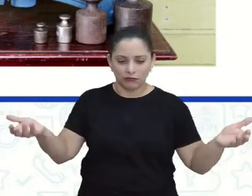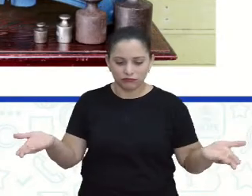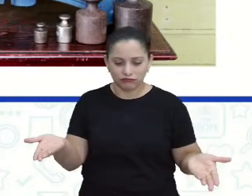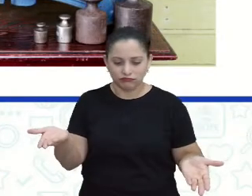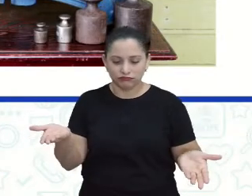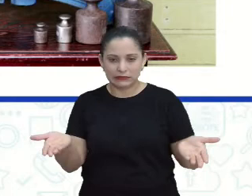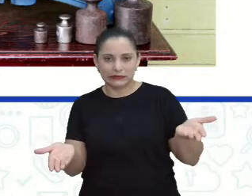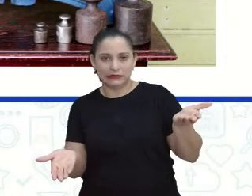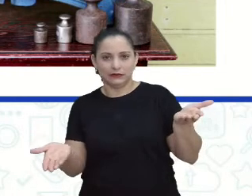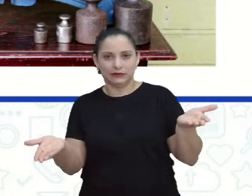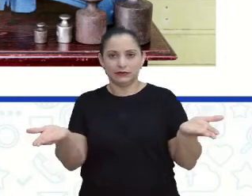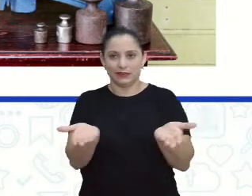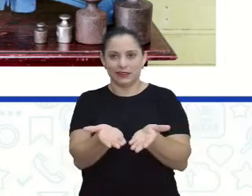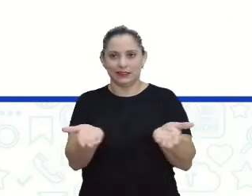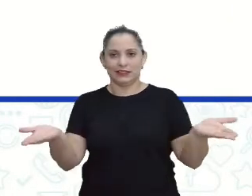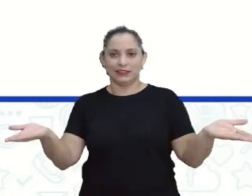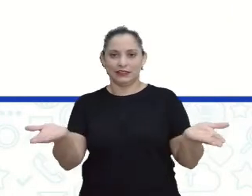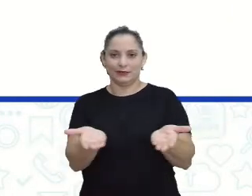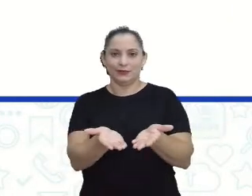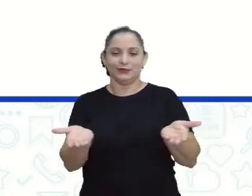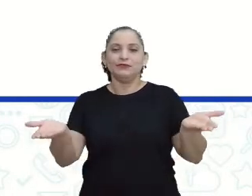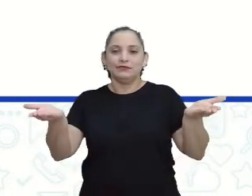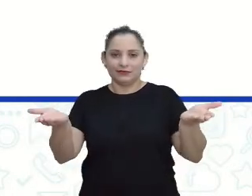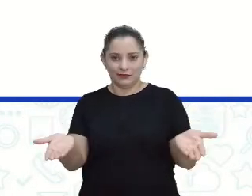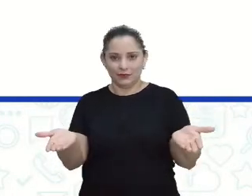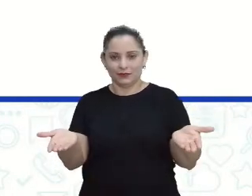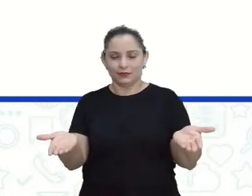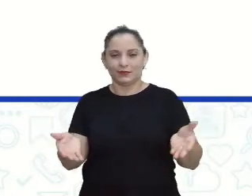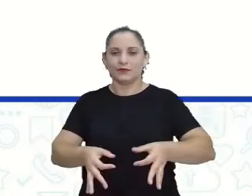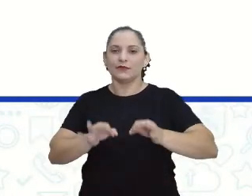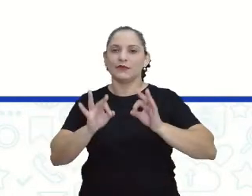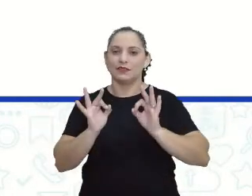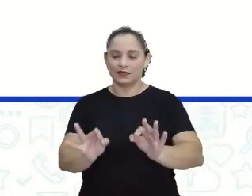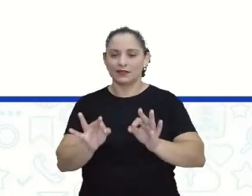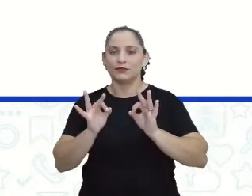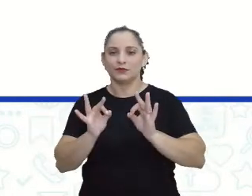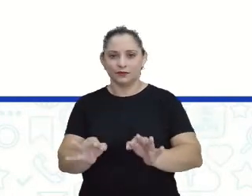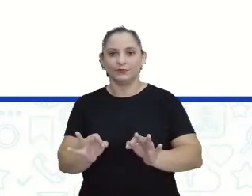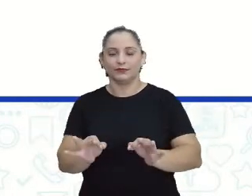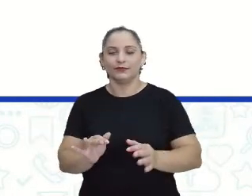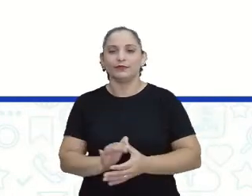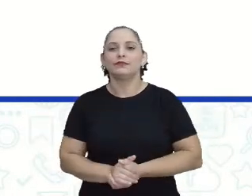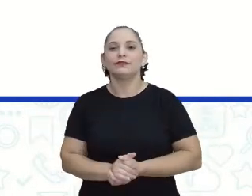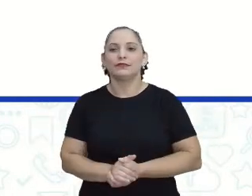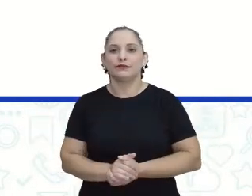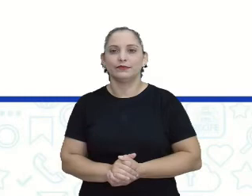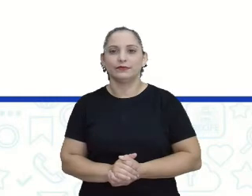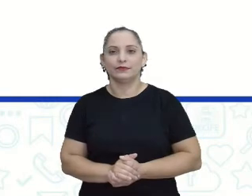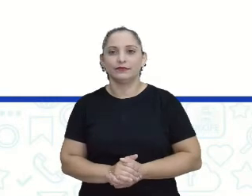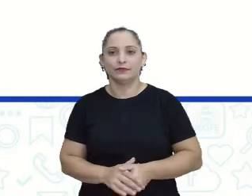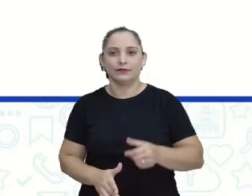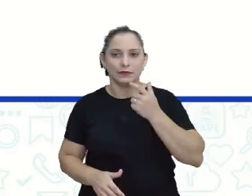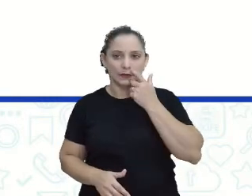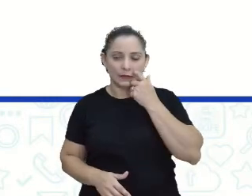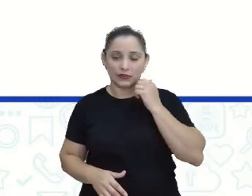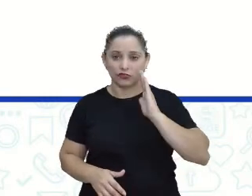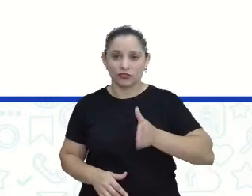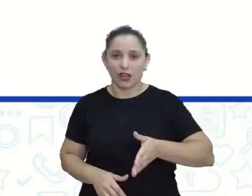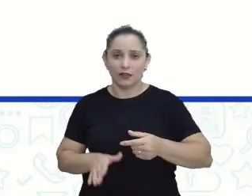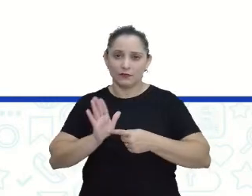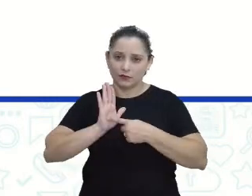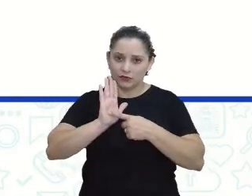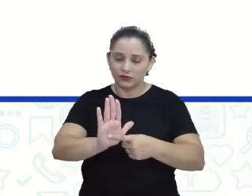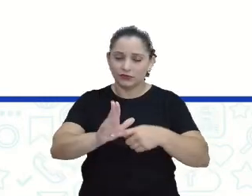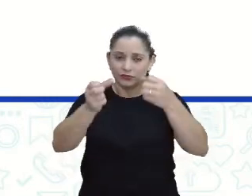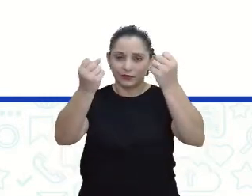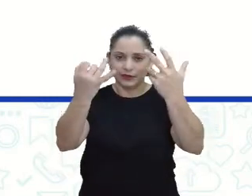em equilíbrio, a gente tem aí o funcionamento de uma balança de 2 pratos, tá certo? Então, como eu tinha dito, o equilíbrio